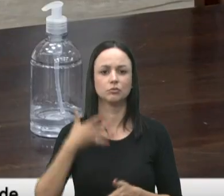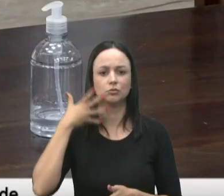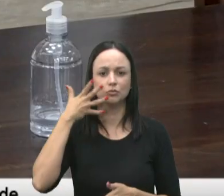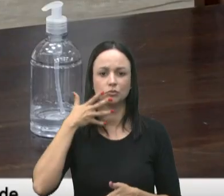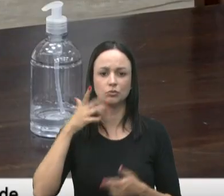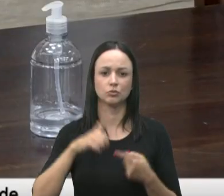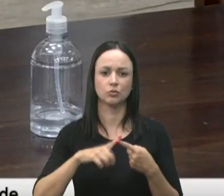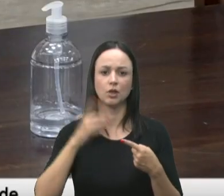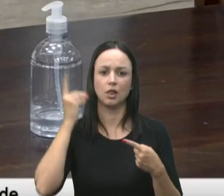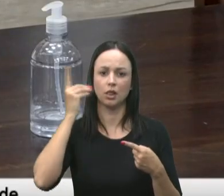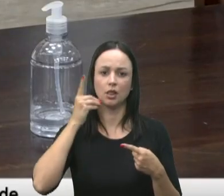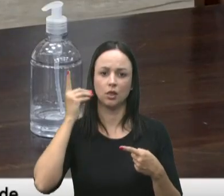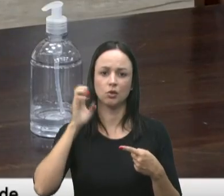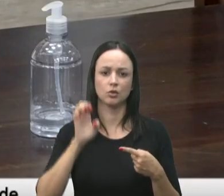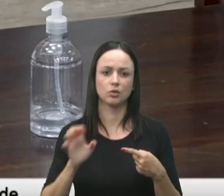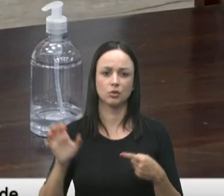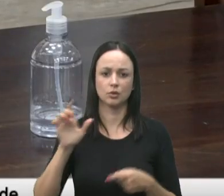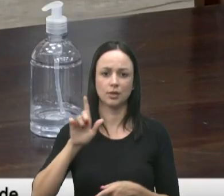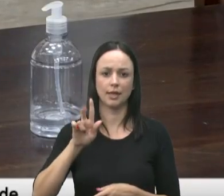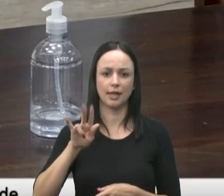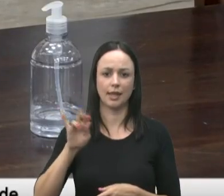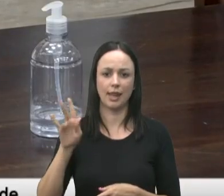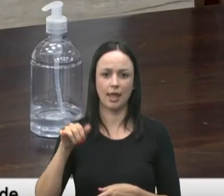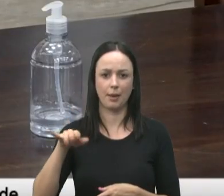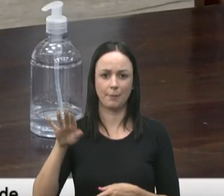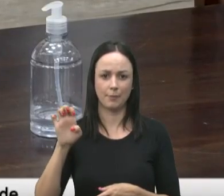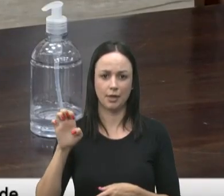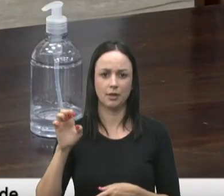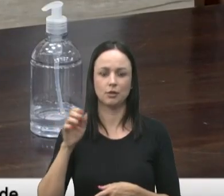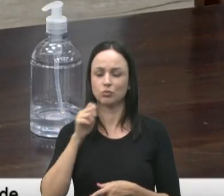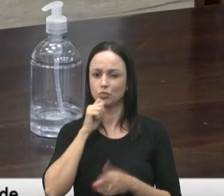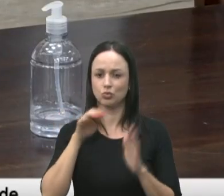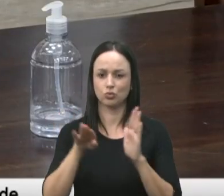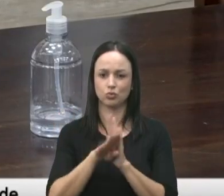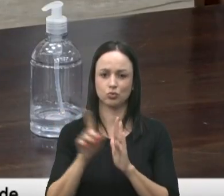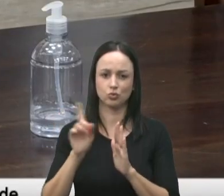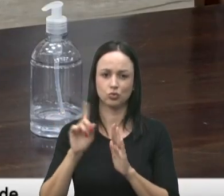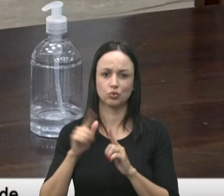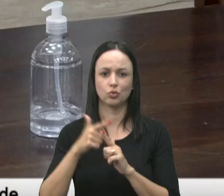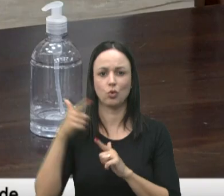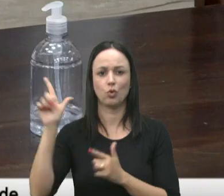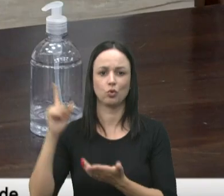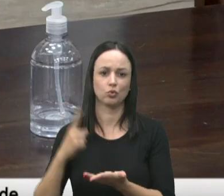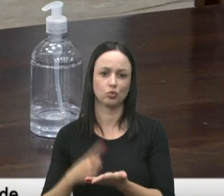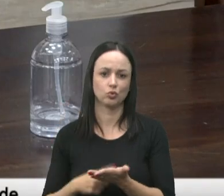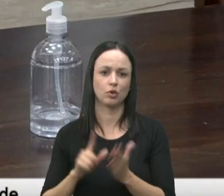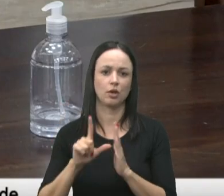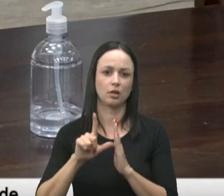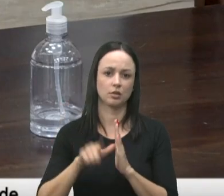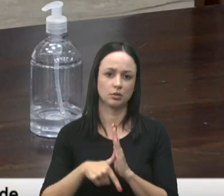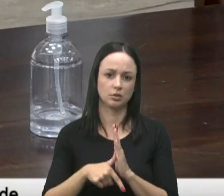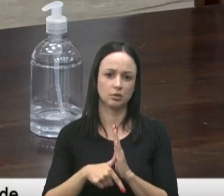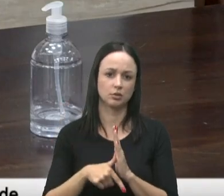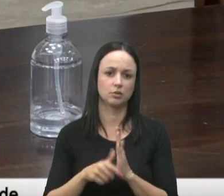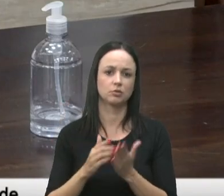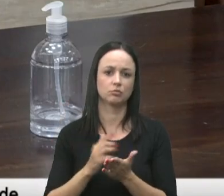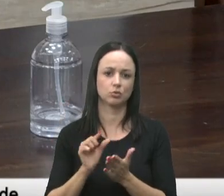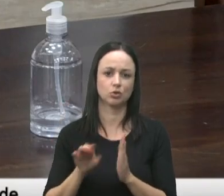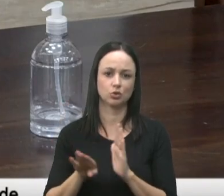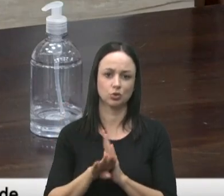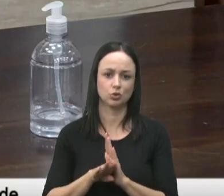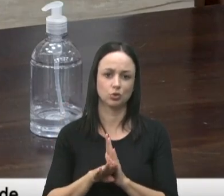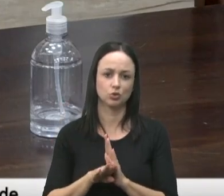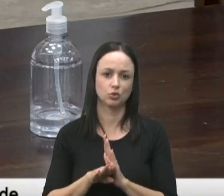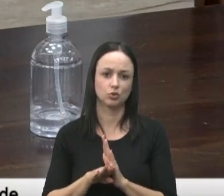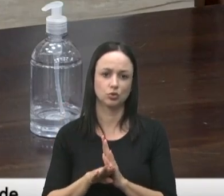do deputado estadual Guilherme Cortes, mas ele está a caminho, porque ele estava num outro compromisso, atrasou, mas está chegando, então